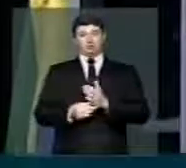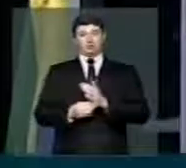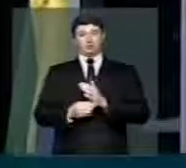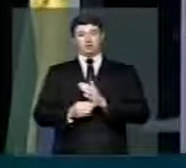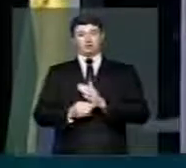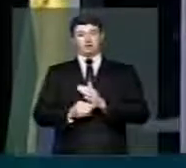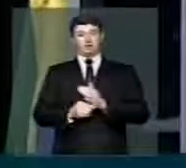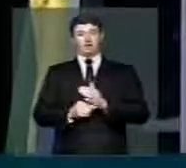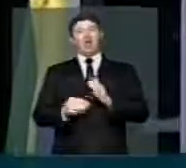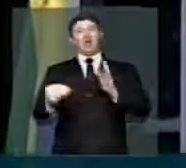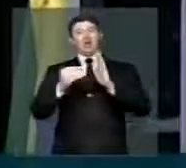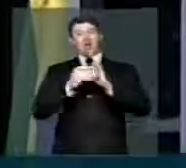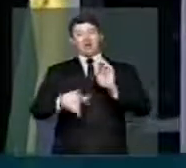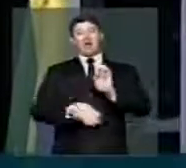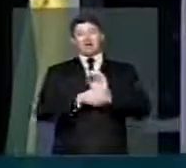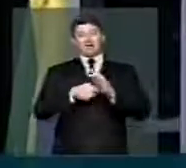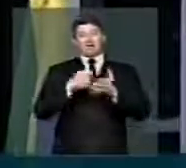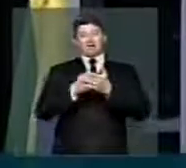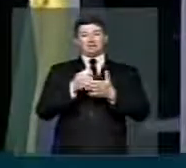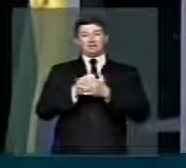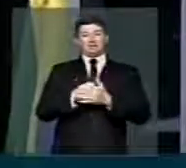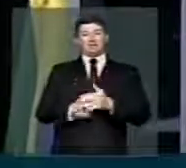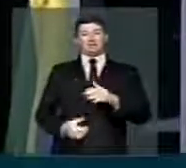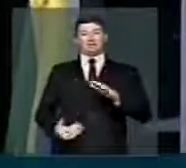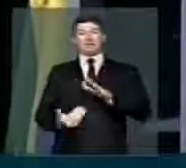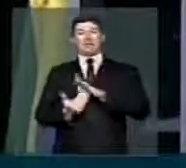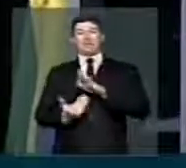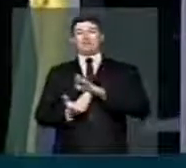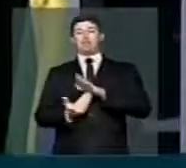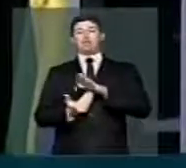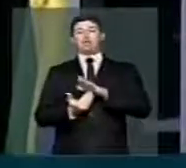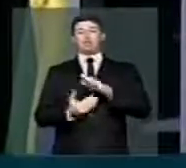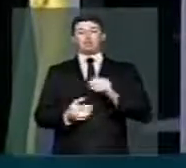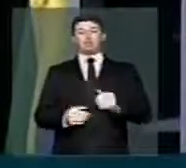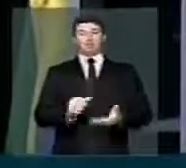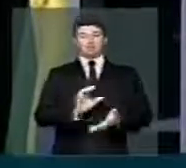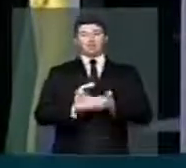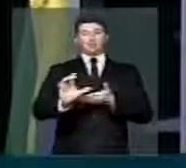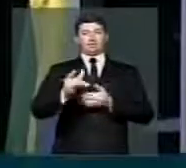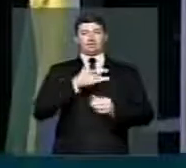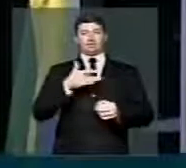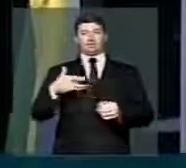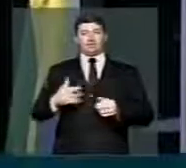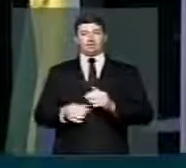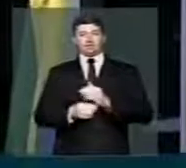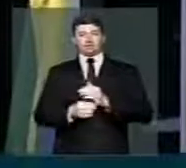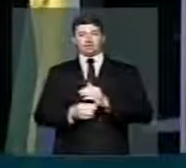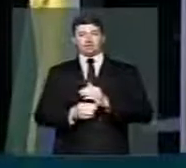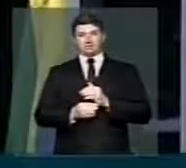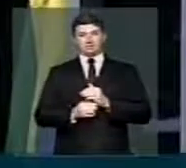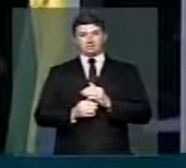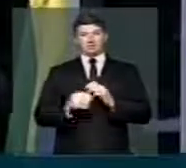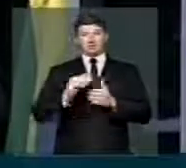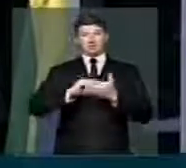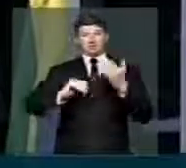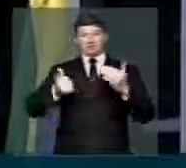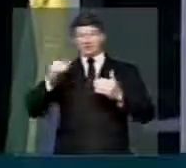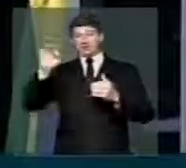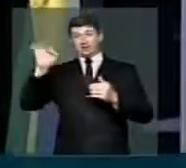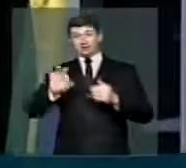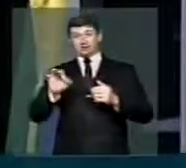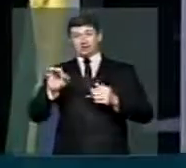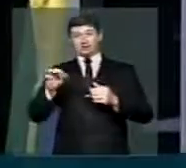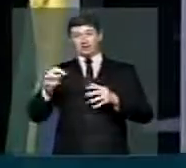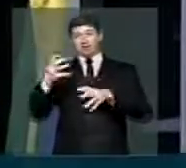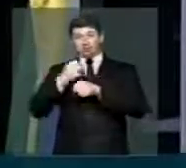tentam colocar na PEC das emendas impositivas limitação do investimento em saúde. Retira-se os 10% do